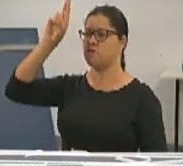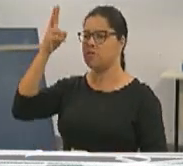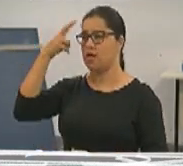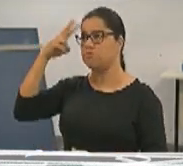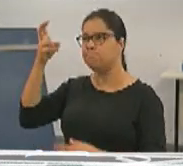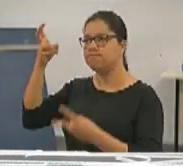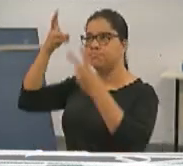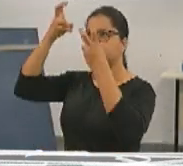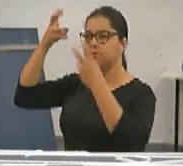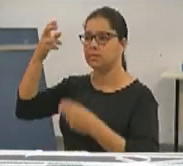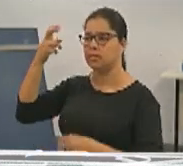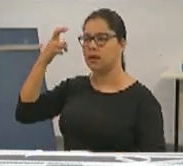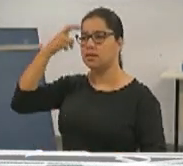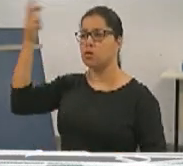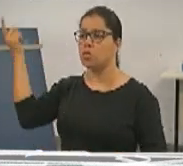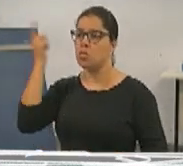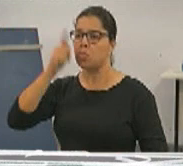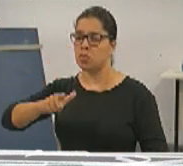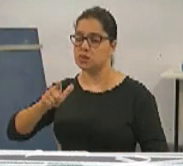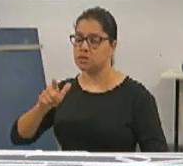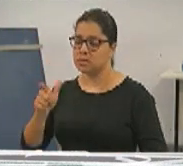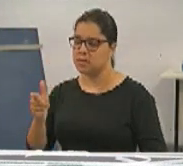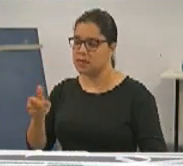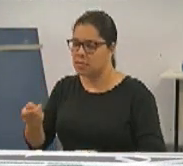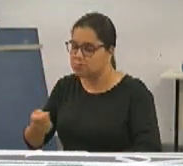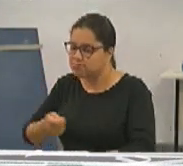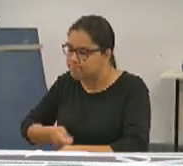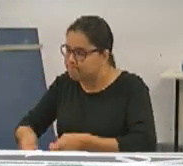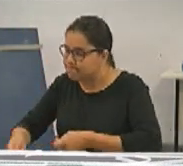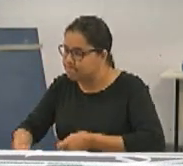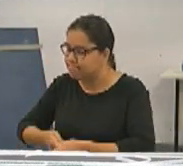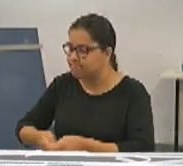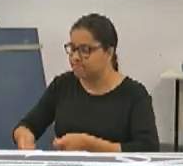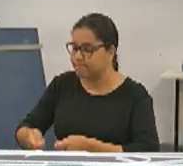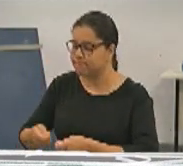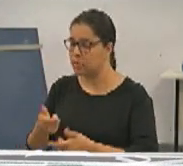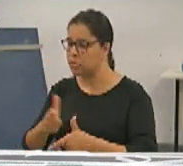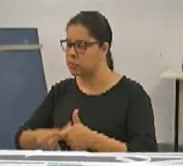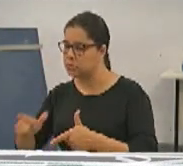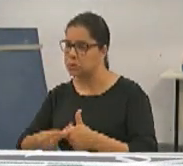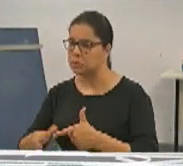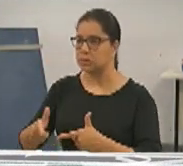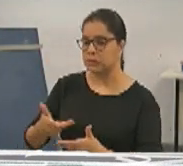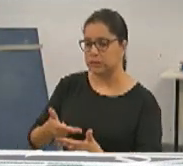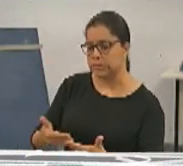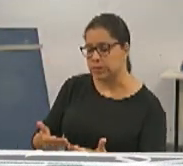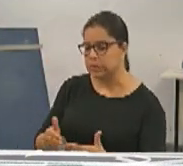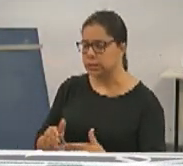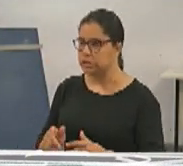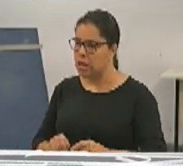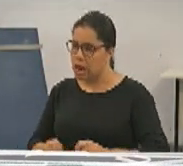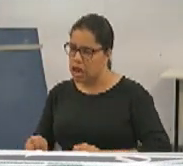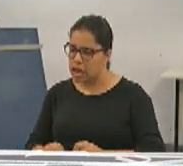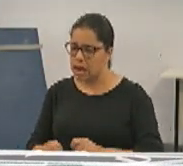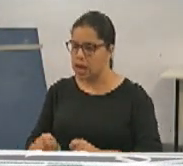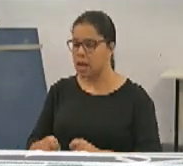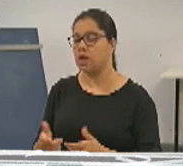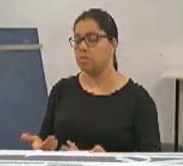mediar conflitos. Nós precisamos agir dessa forma. Né? Então, assim, a